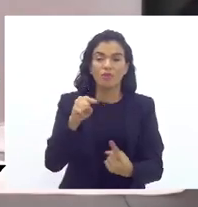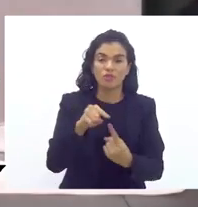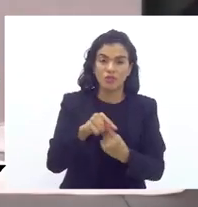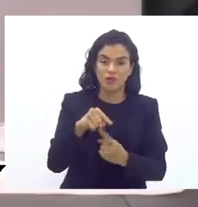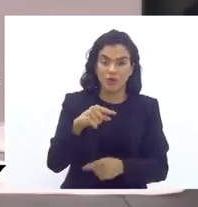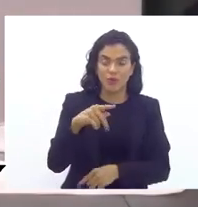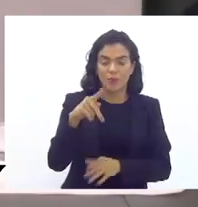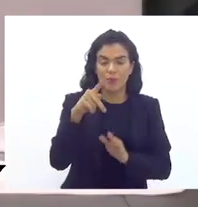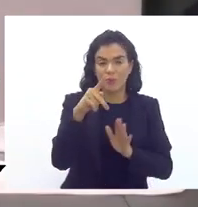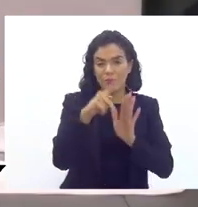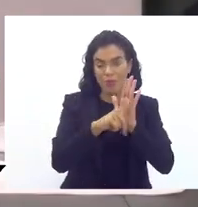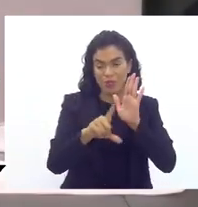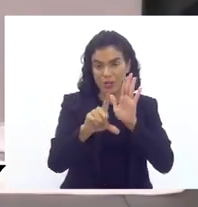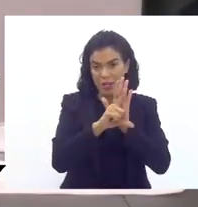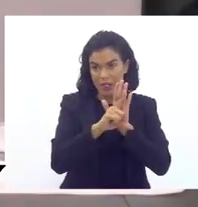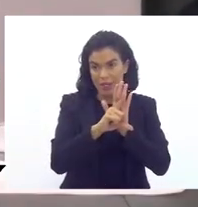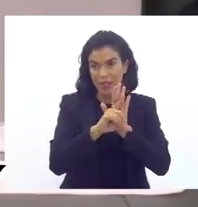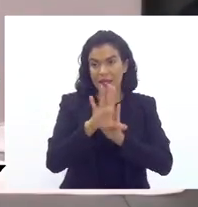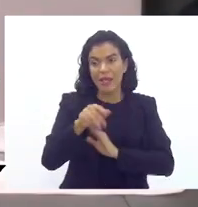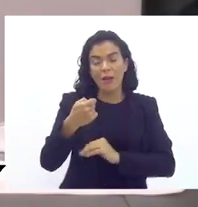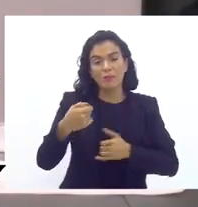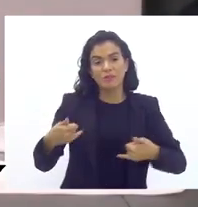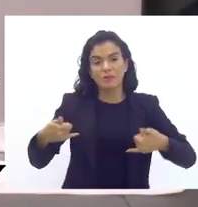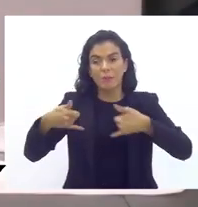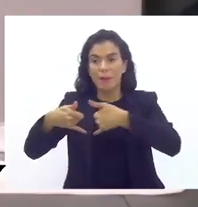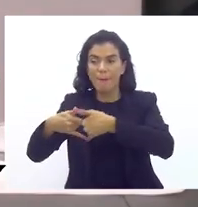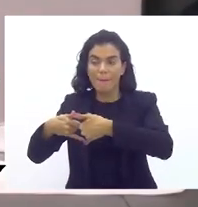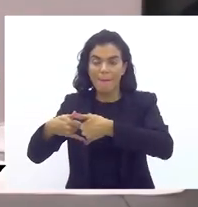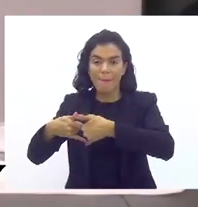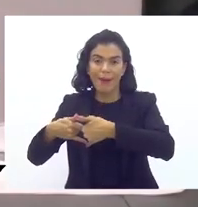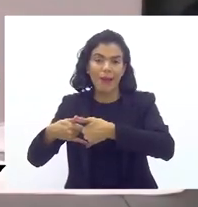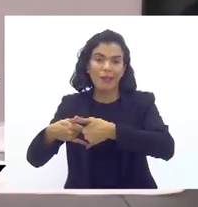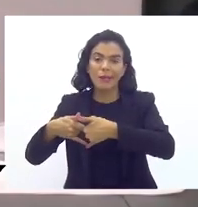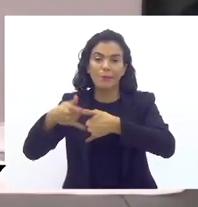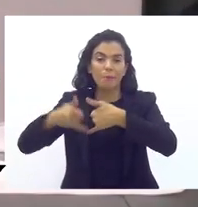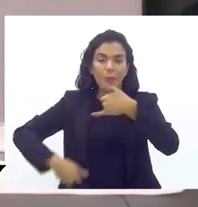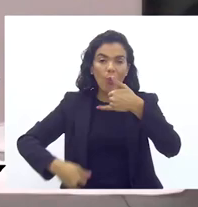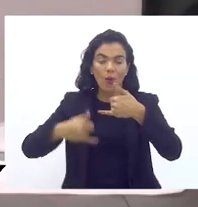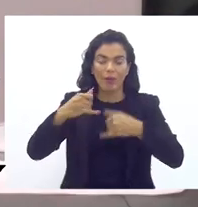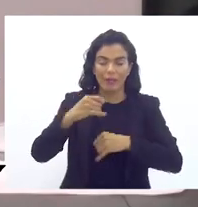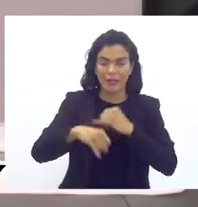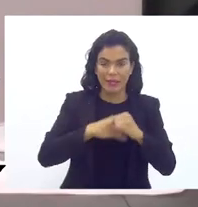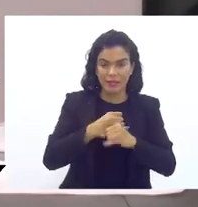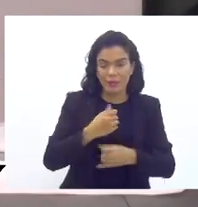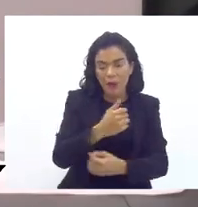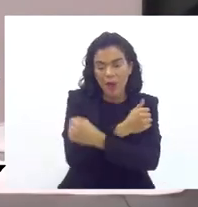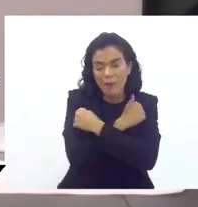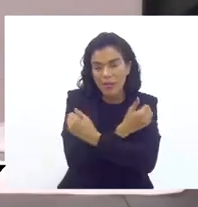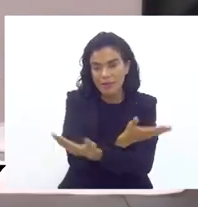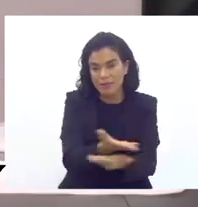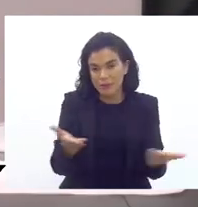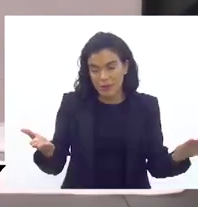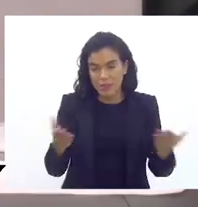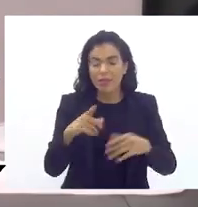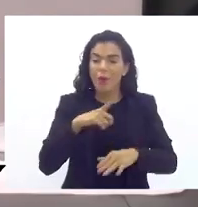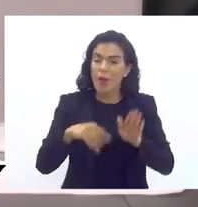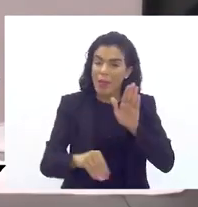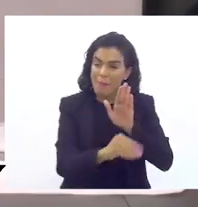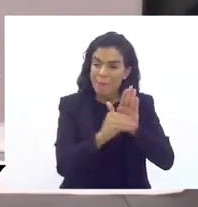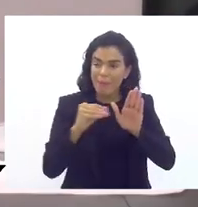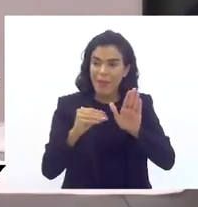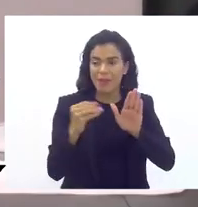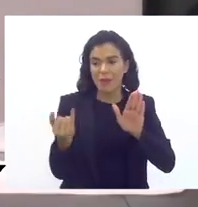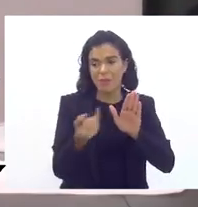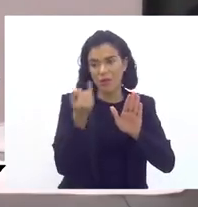PL precisou atender uma ligação e acabou desconectado e manda um abraço para todos então são emendas muito